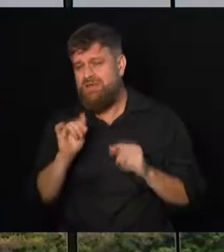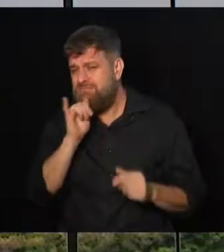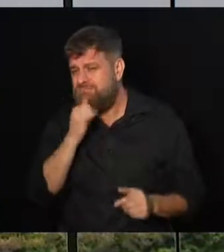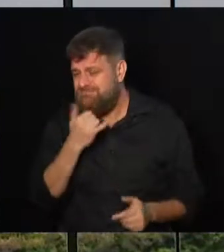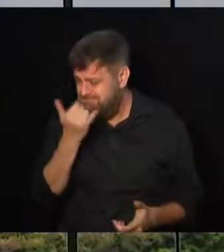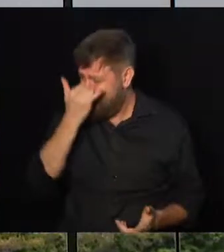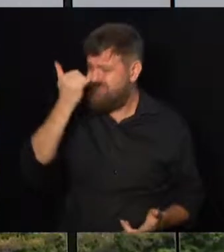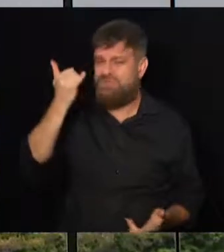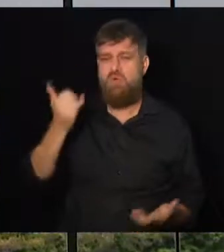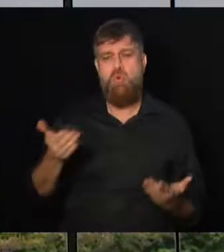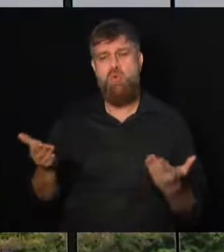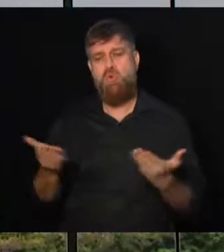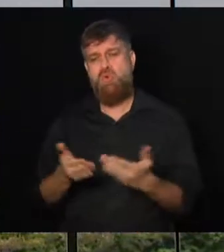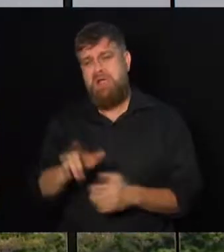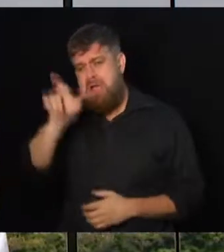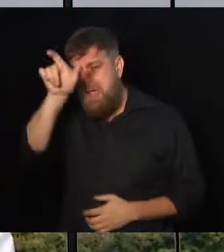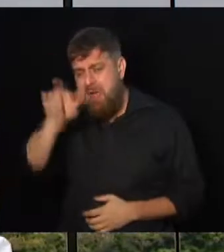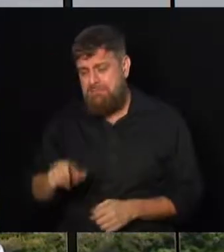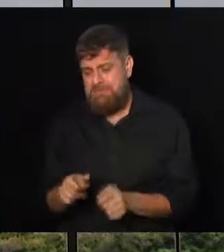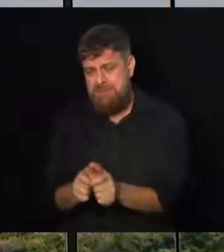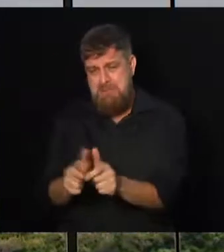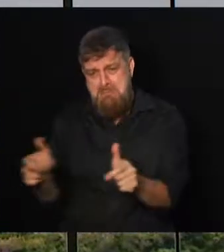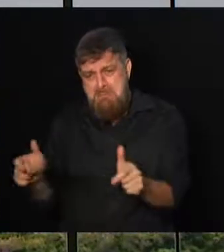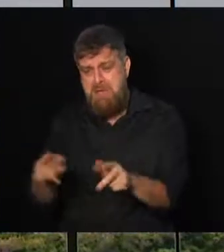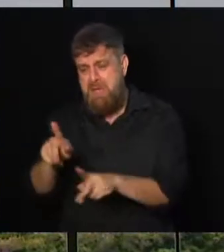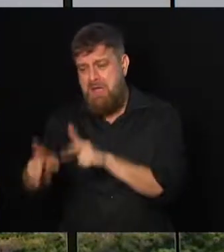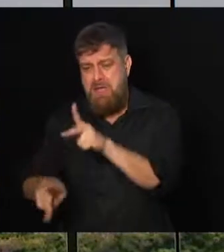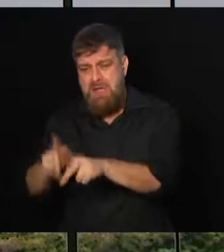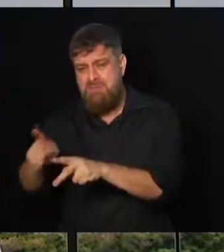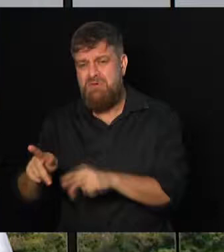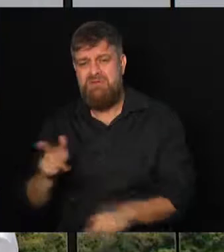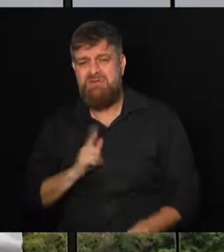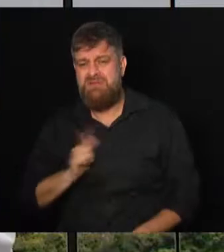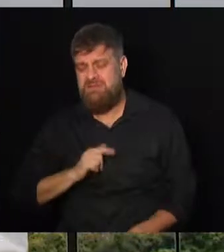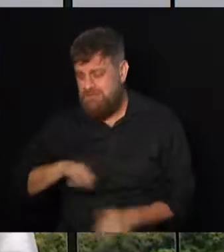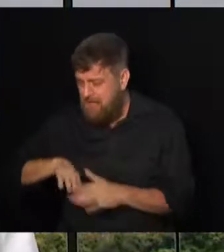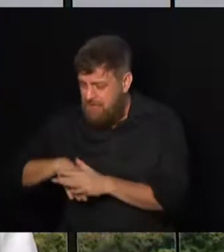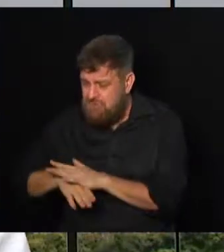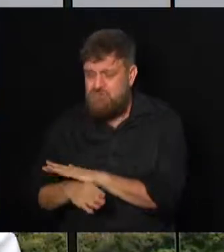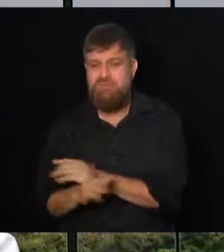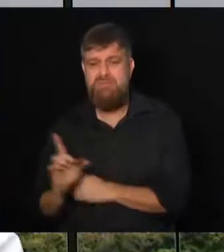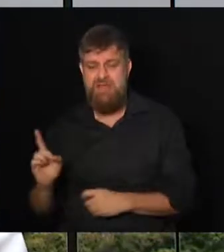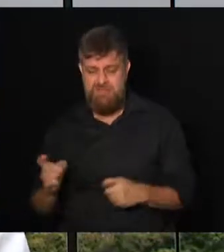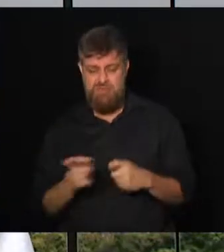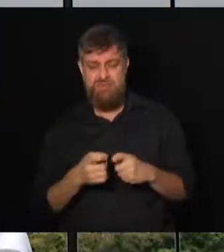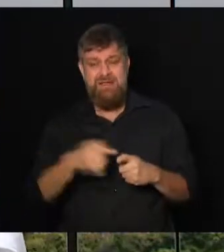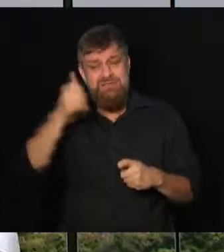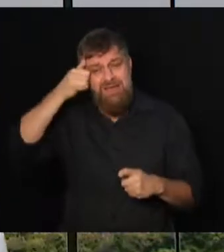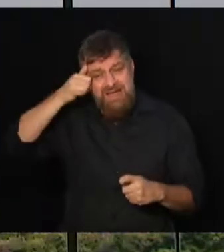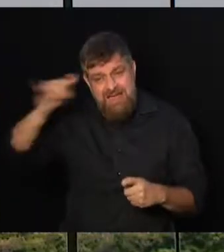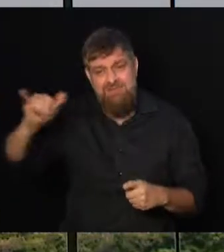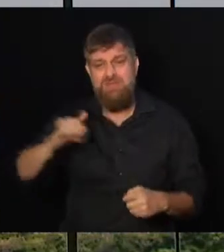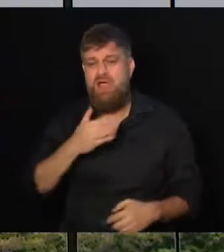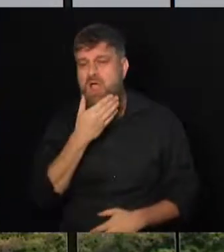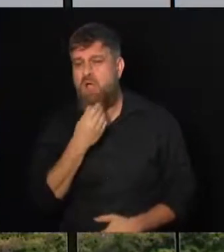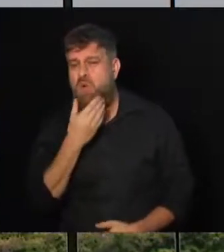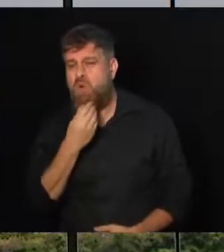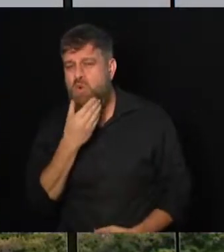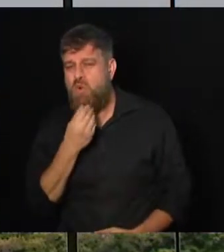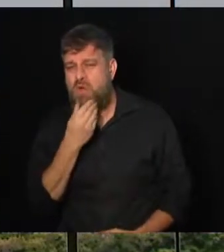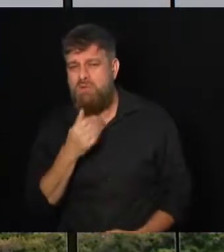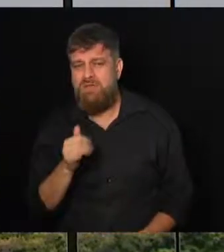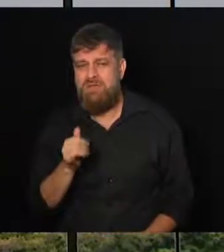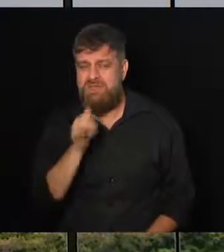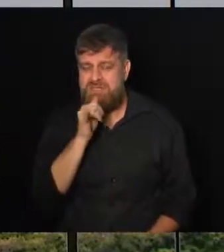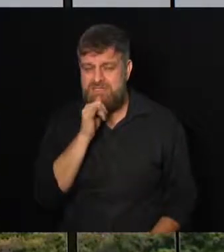infelizmente, acontece hoje em dia é que alguma parte da população não tem essa prevenção, né? O homem vai entrar, o